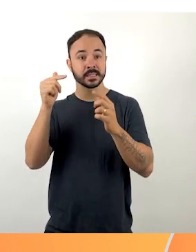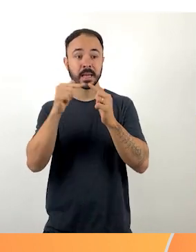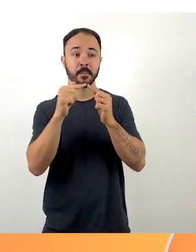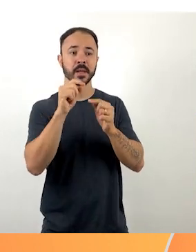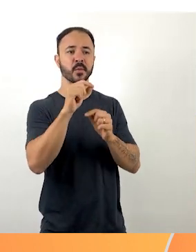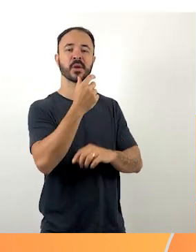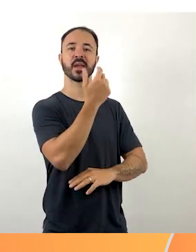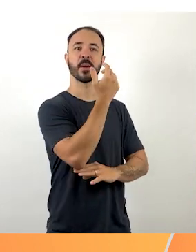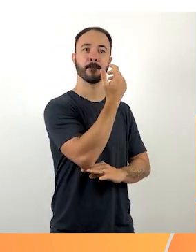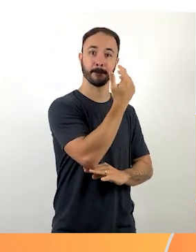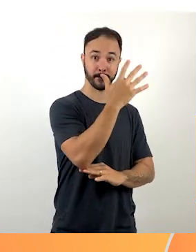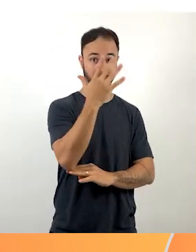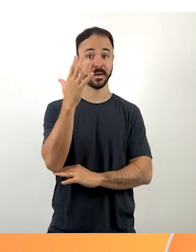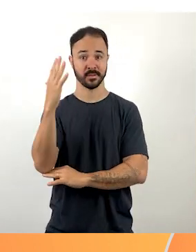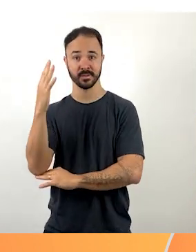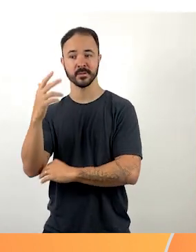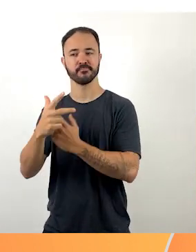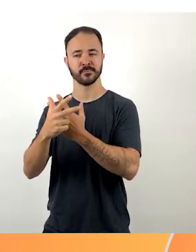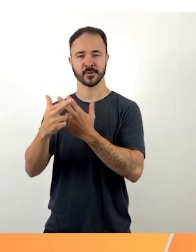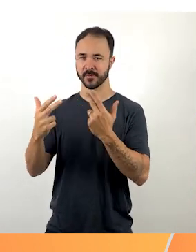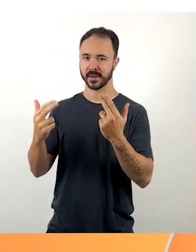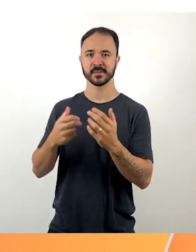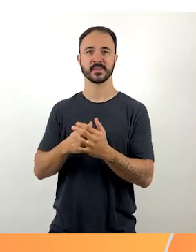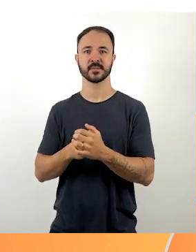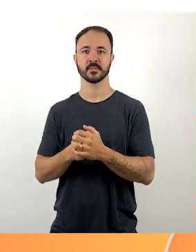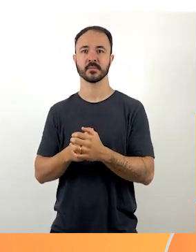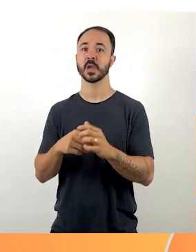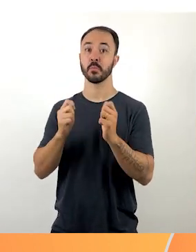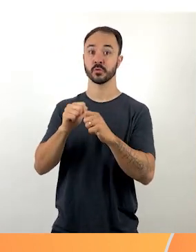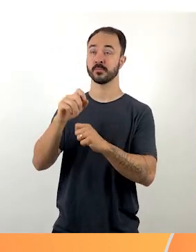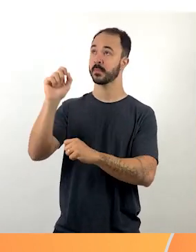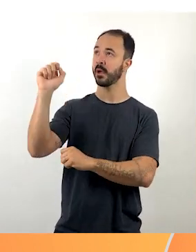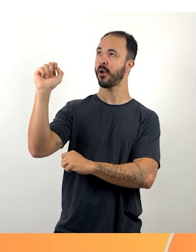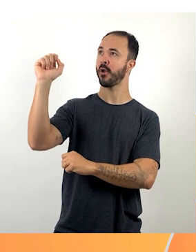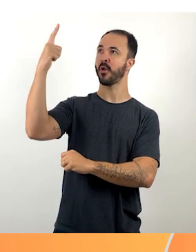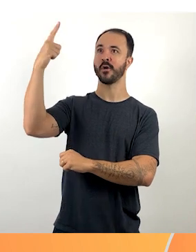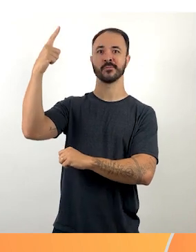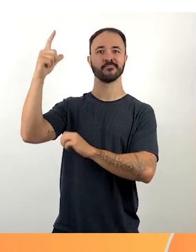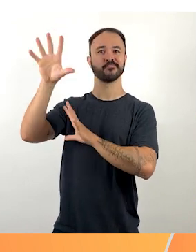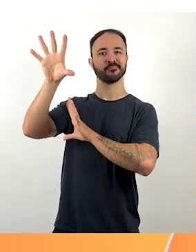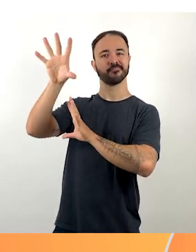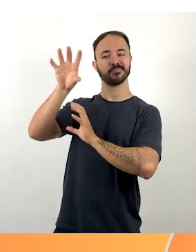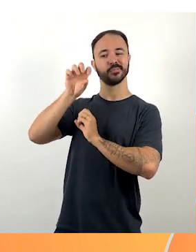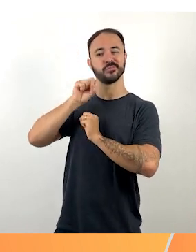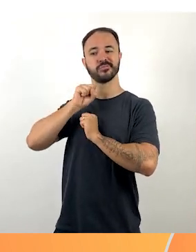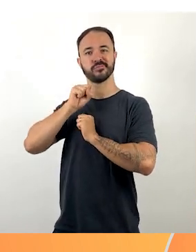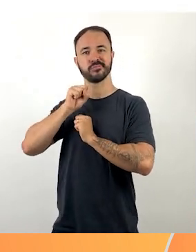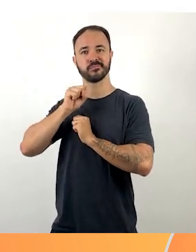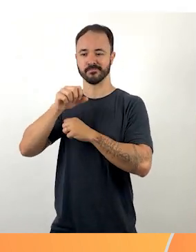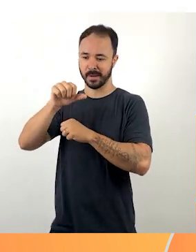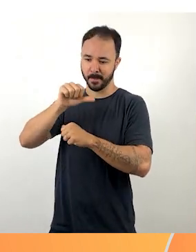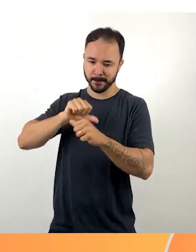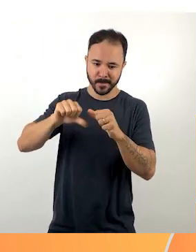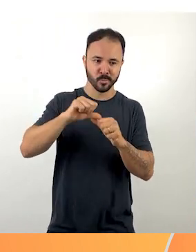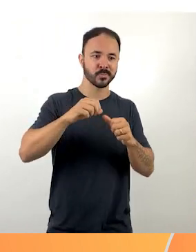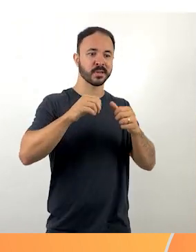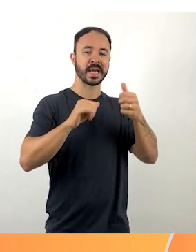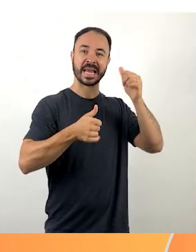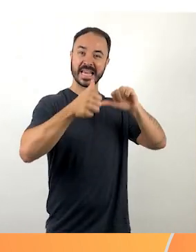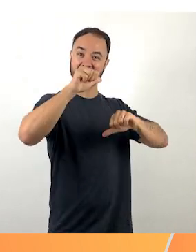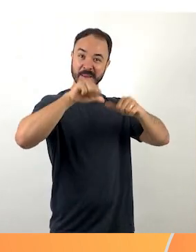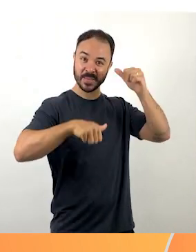produtores, também por outros tipos de bactérias, que transforma a energia luminosa, no caso das plantas, em energia